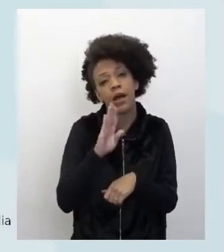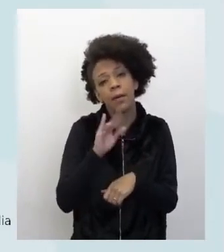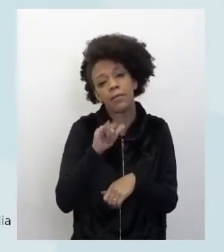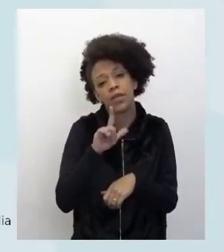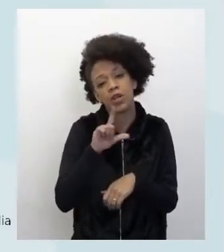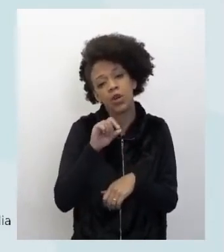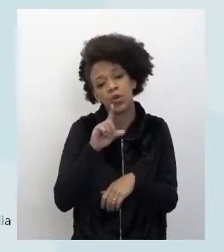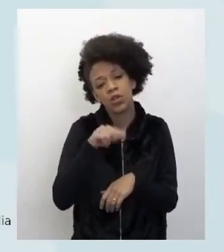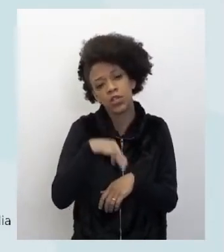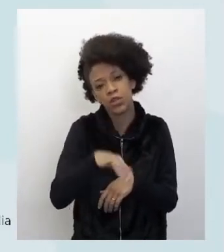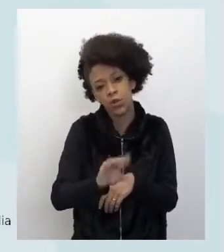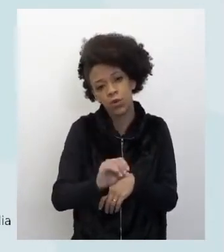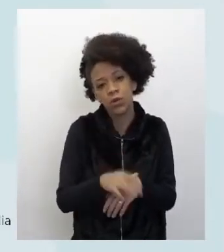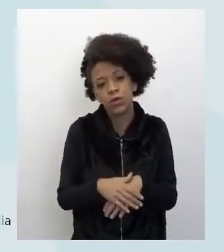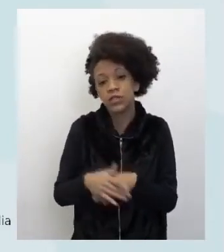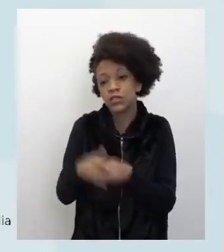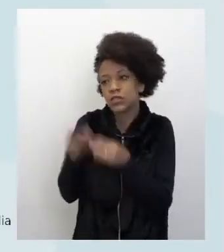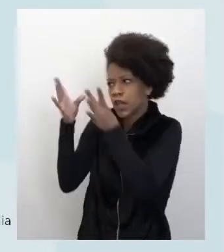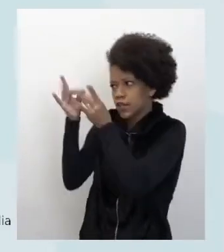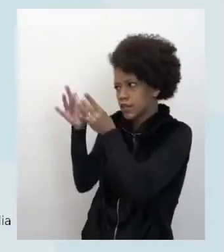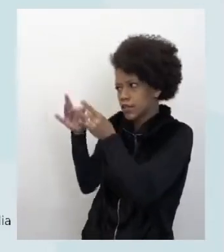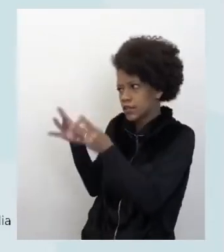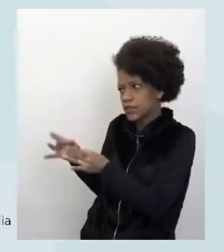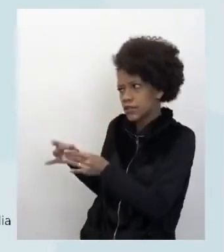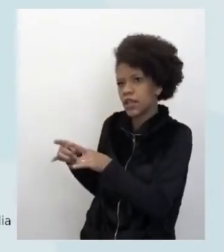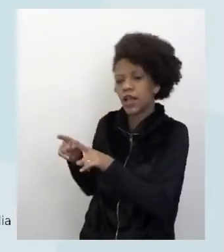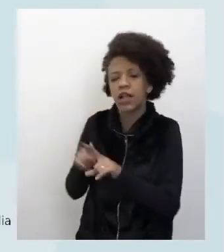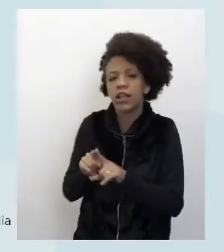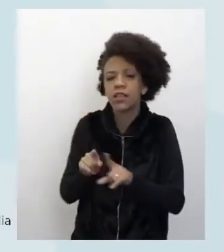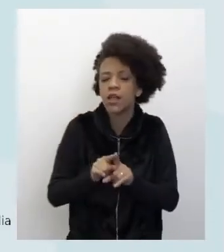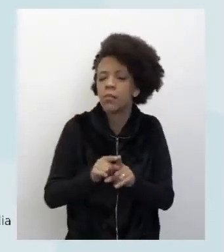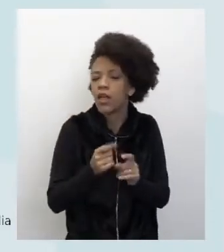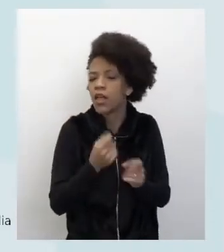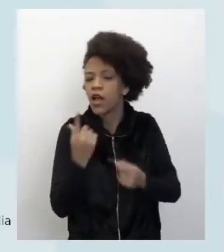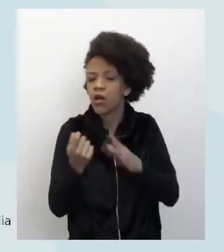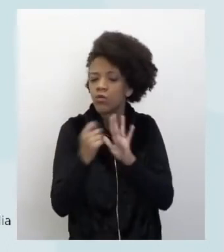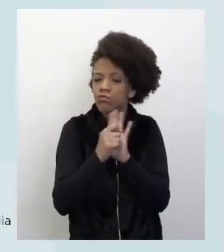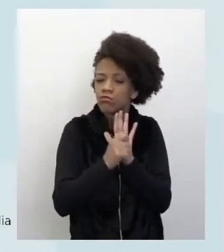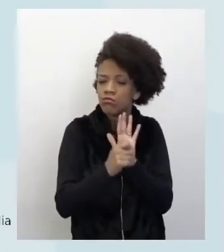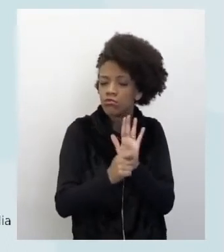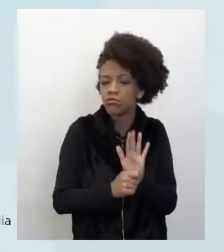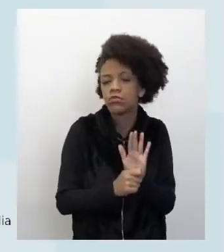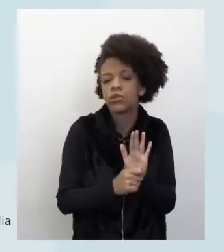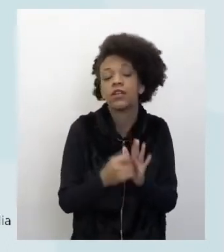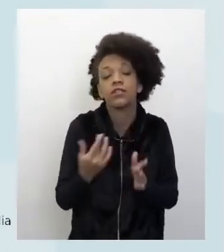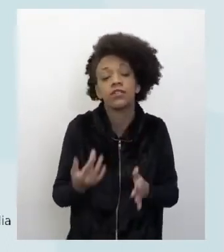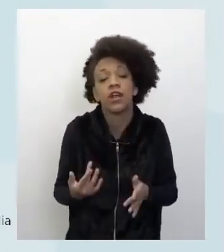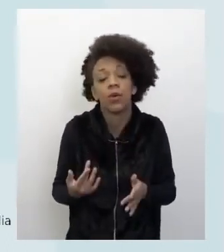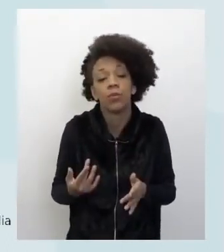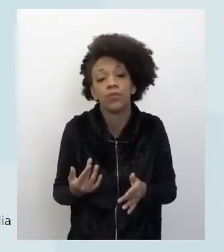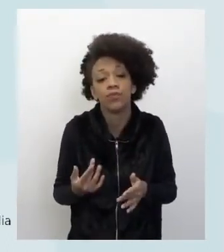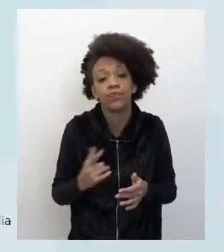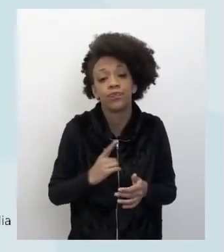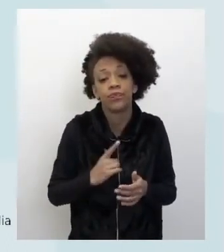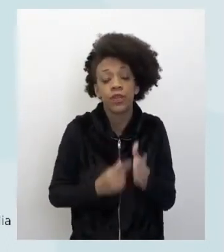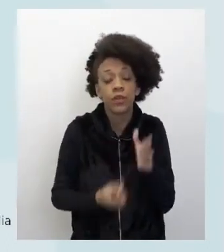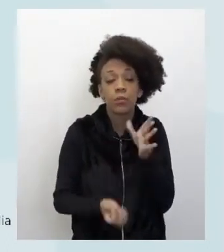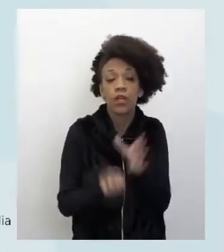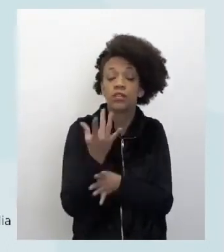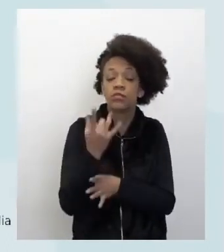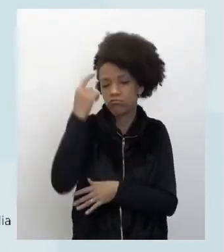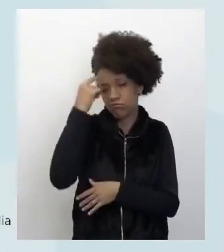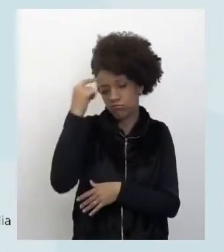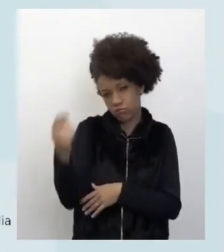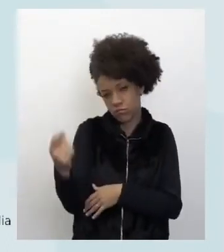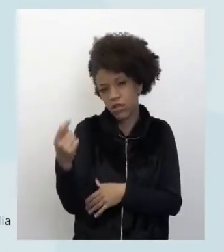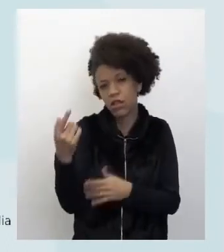além da descrição do mapa, a gente tem aí algumas anotações, Então, a gente tem um surgimento, uma ideia